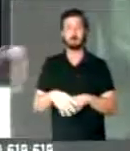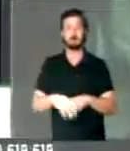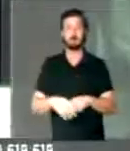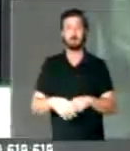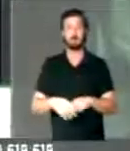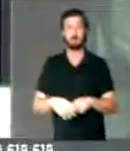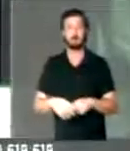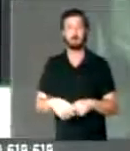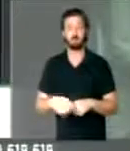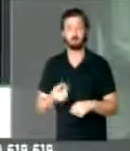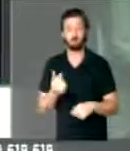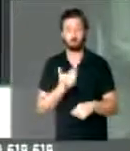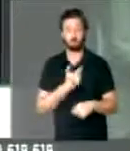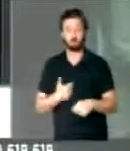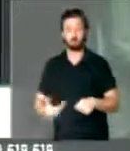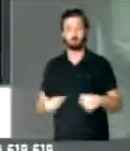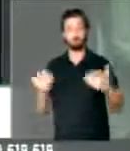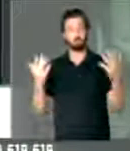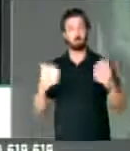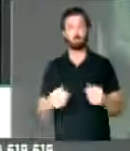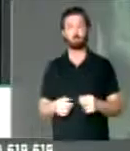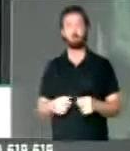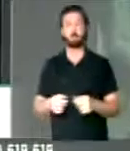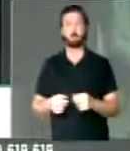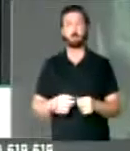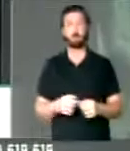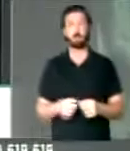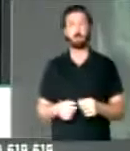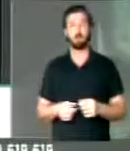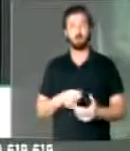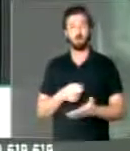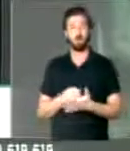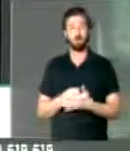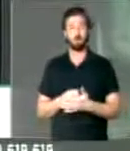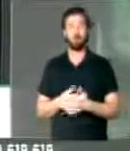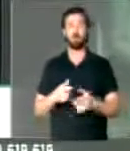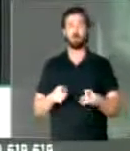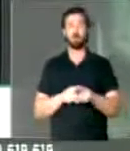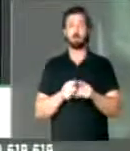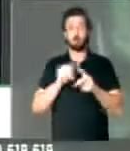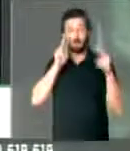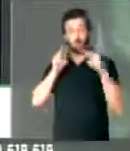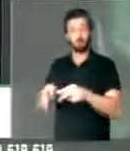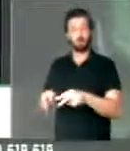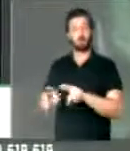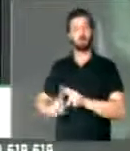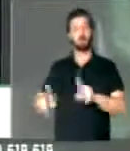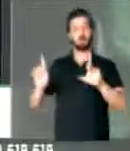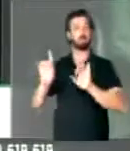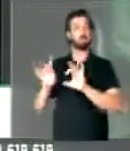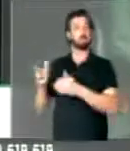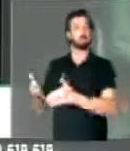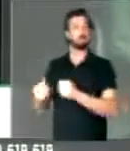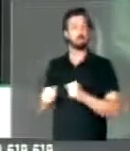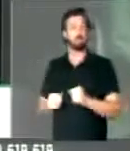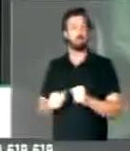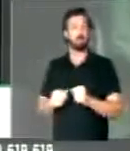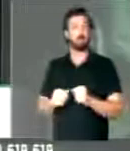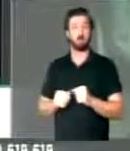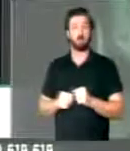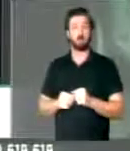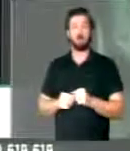irrigando os cofres públicos. Portanto, ele tem a obrigação de ser olhado de maneira diferente nesta